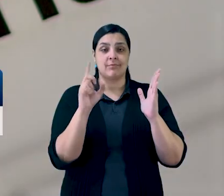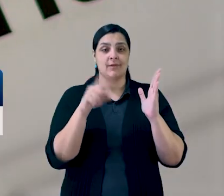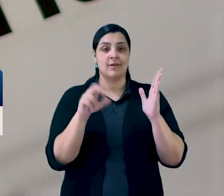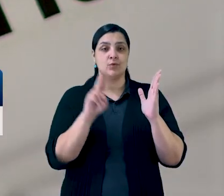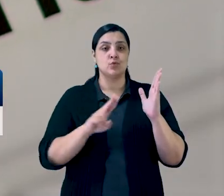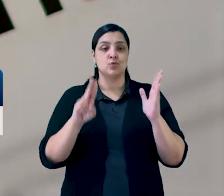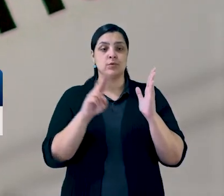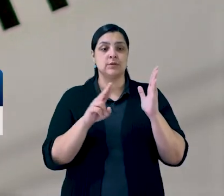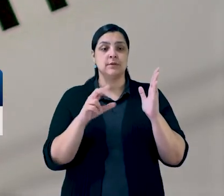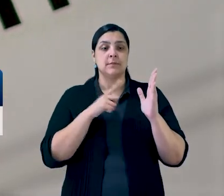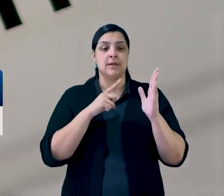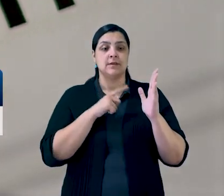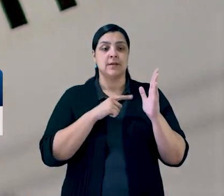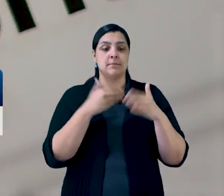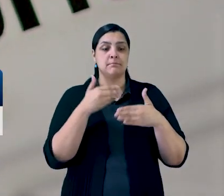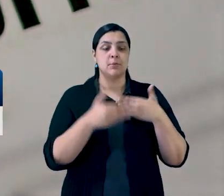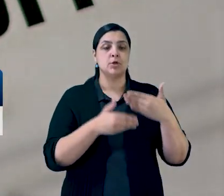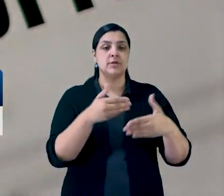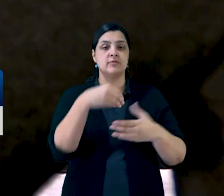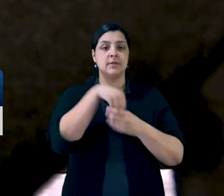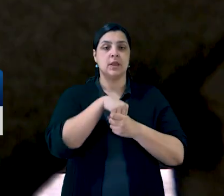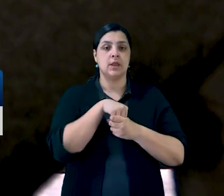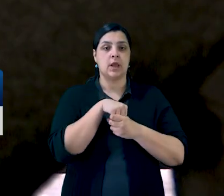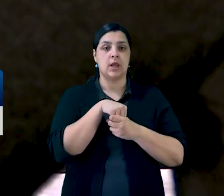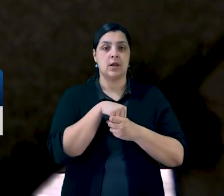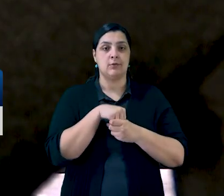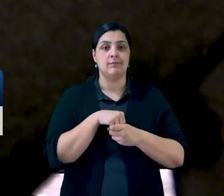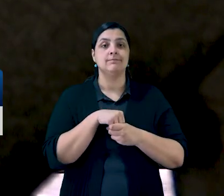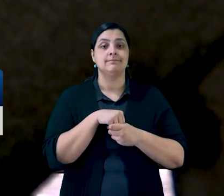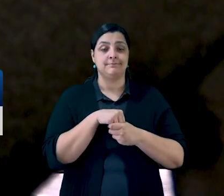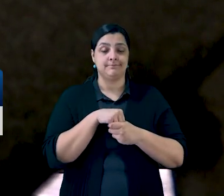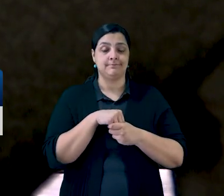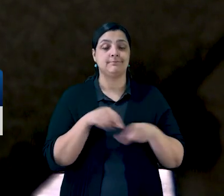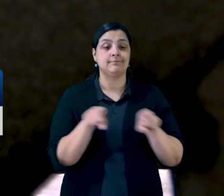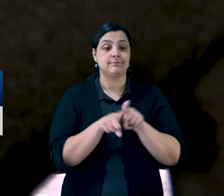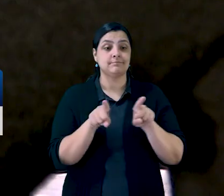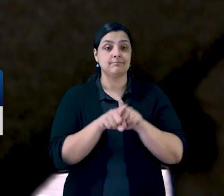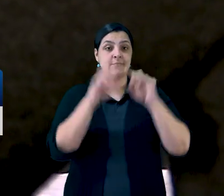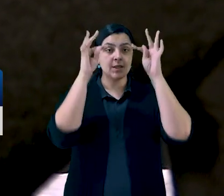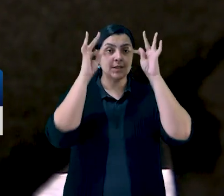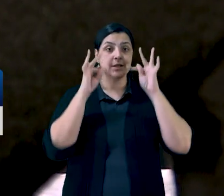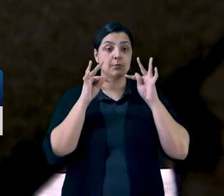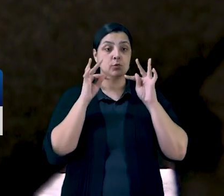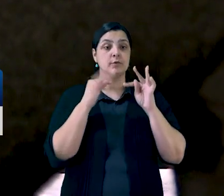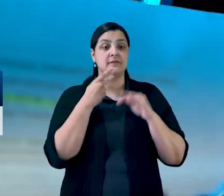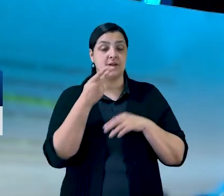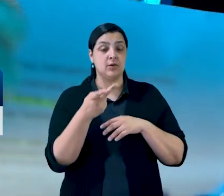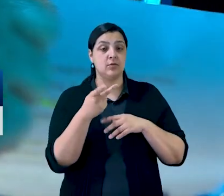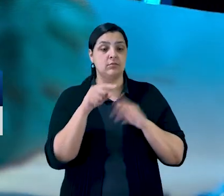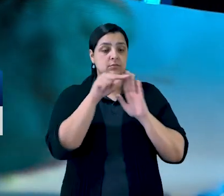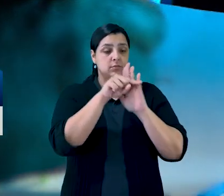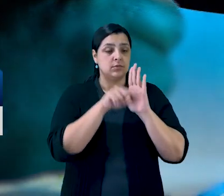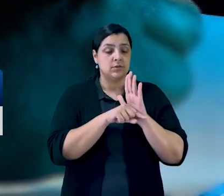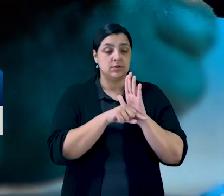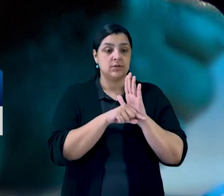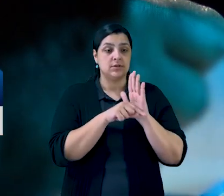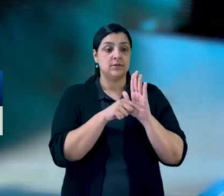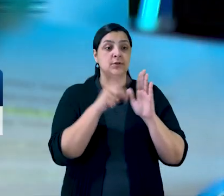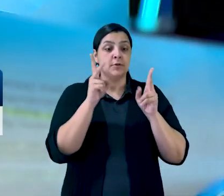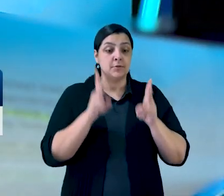requeridas seriam úteis para a adoção de procedimentos internos. Além disso, segundo uma testemunha, essa apuração